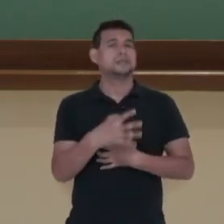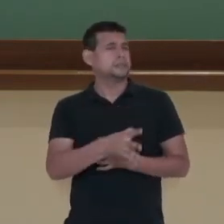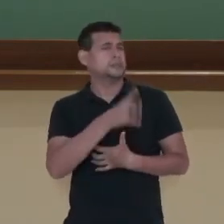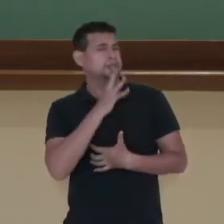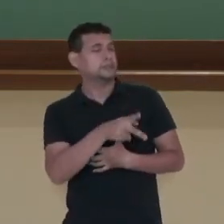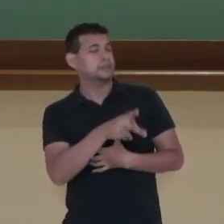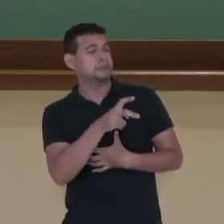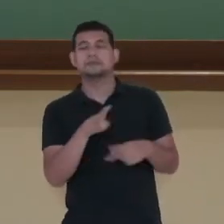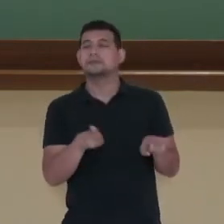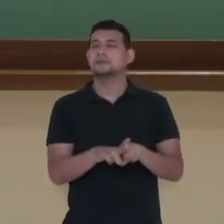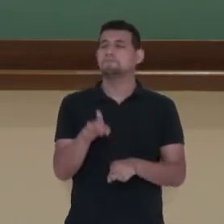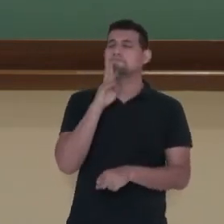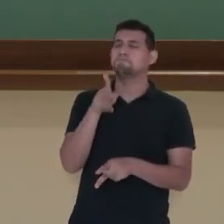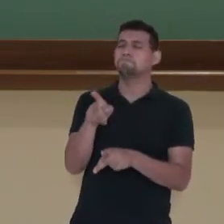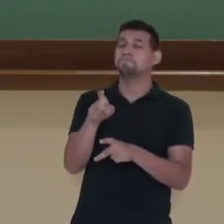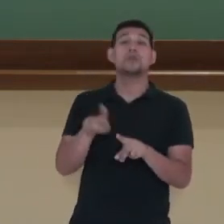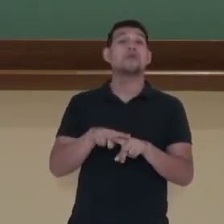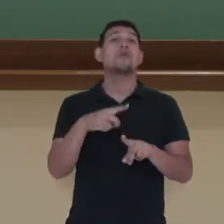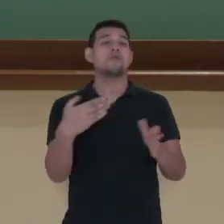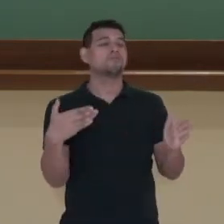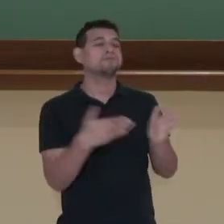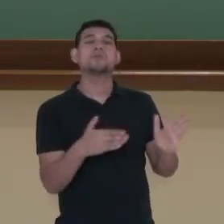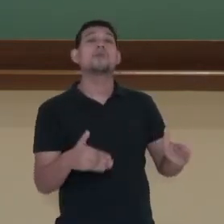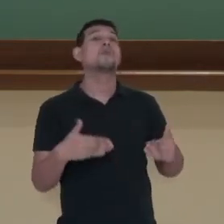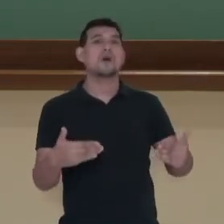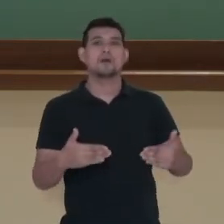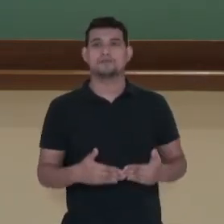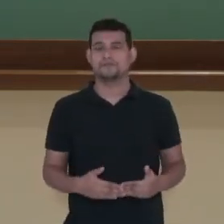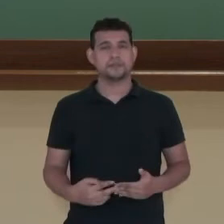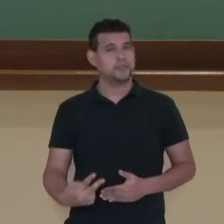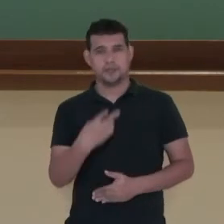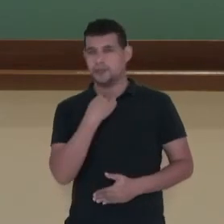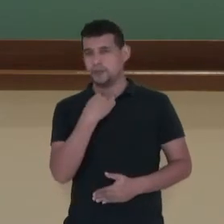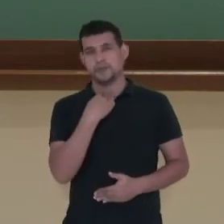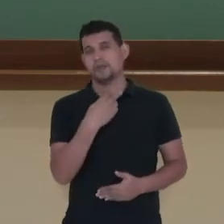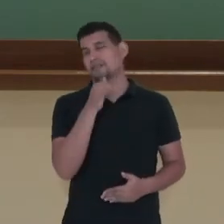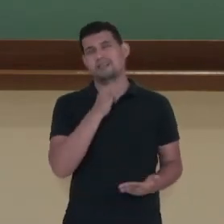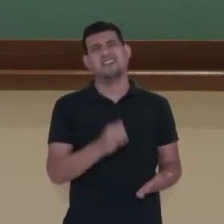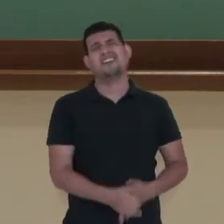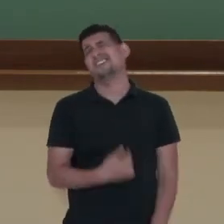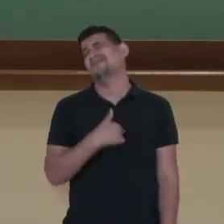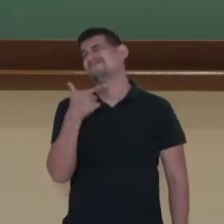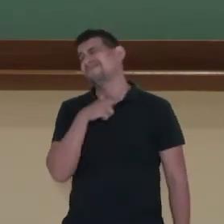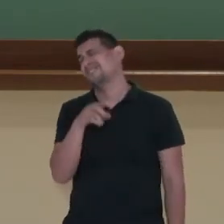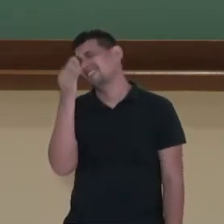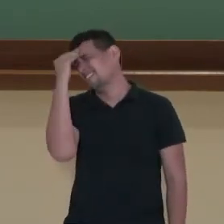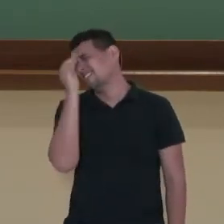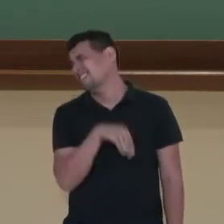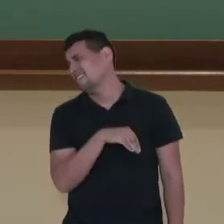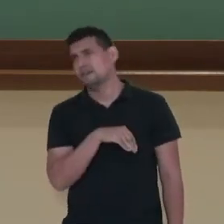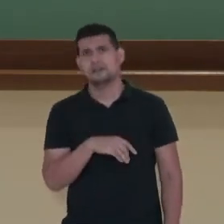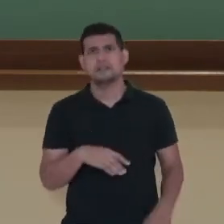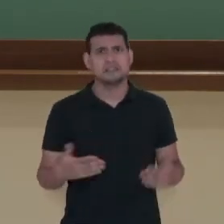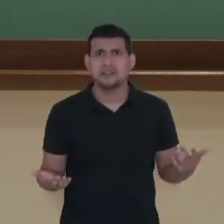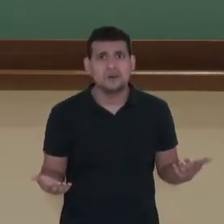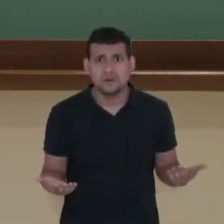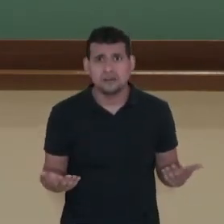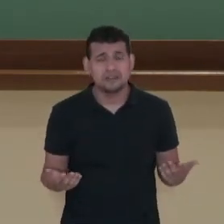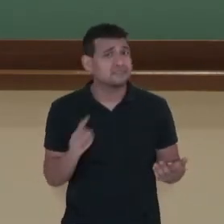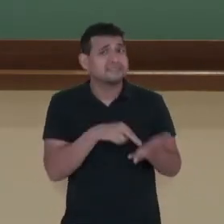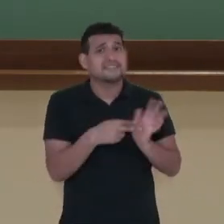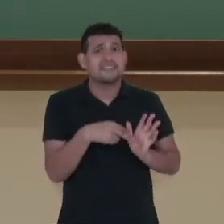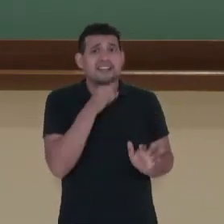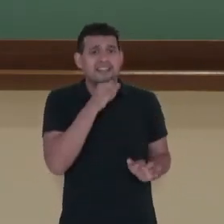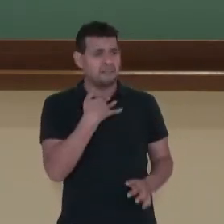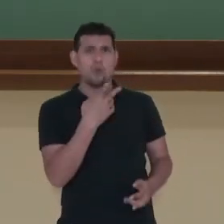conheça e conheça realmente seus limites. Não podemos dizer, eu não consigo. Como é que você vai dizer que você